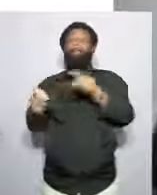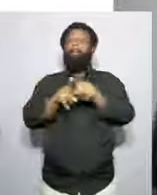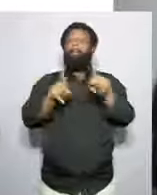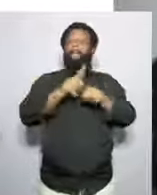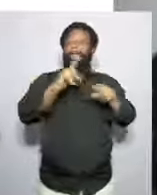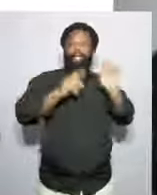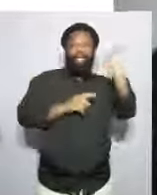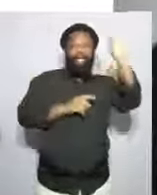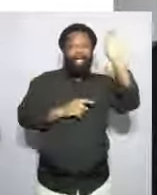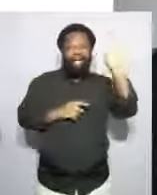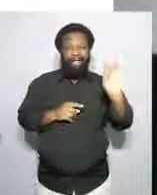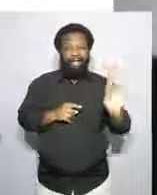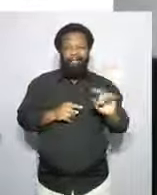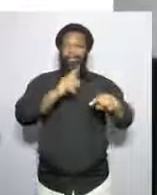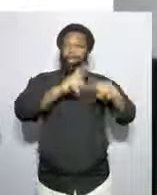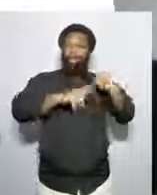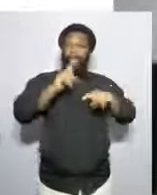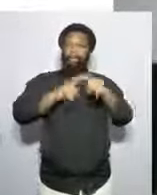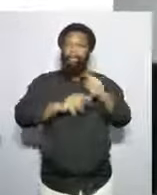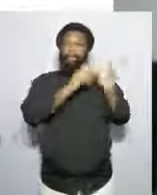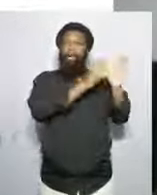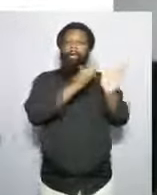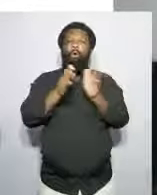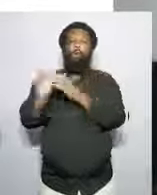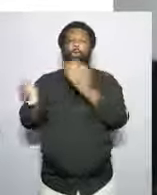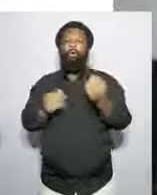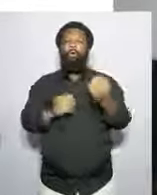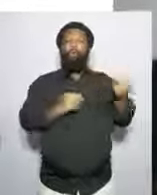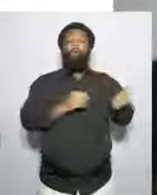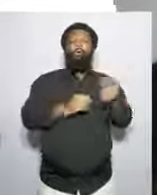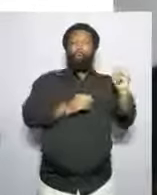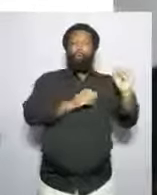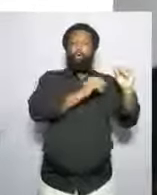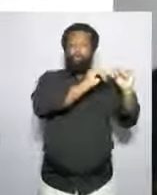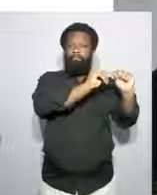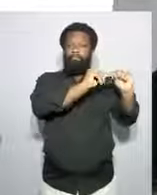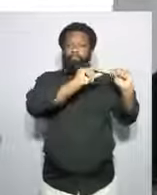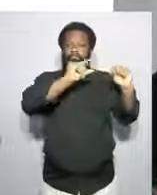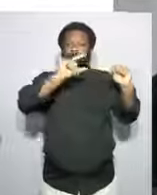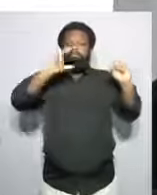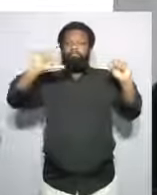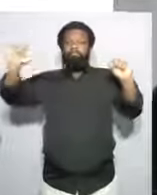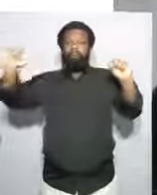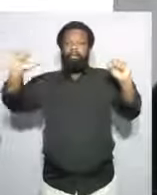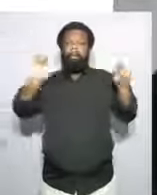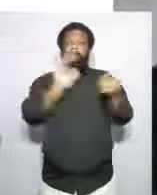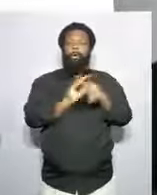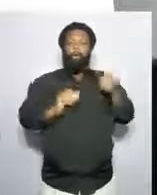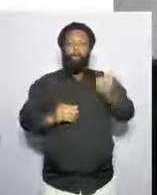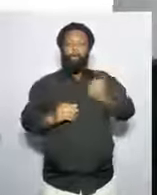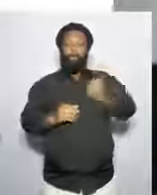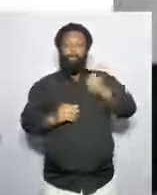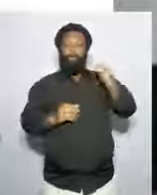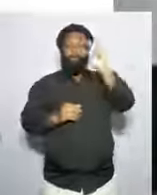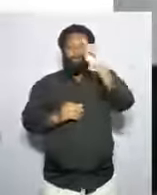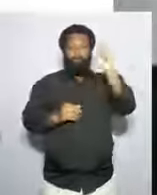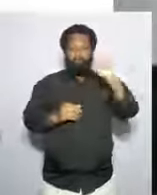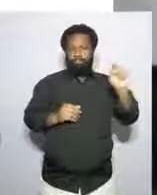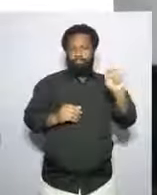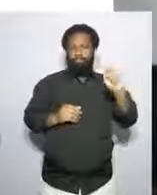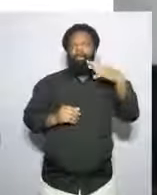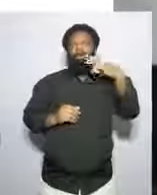elementos químicos, eles estão organizados em ordem crescente de seus números atômicos. Ou